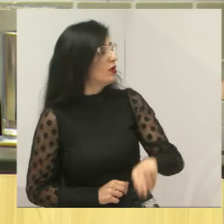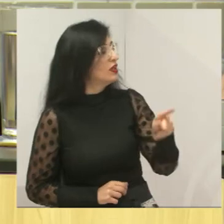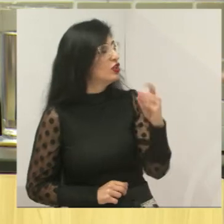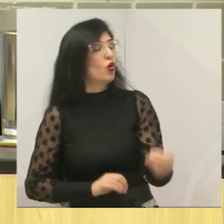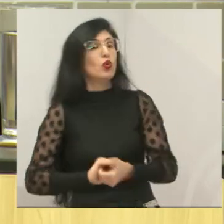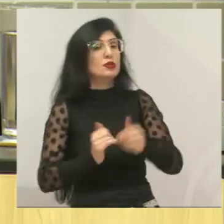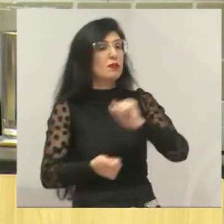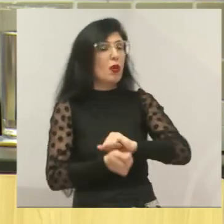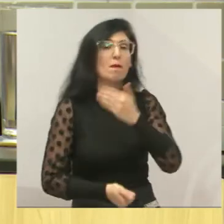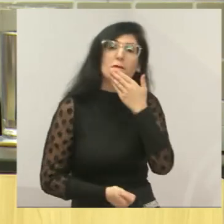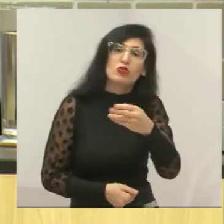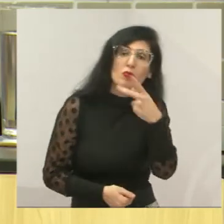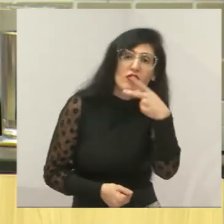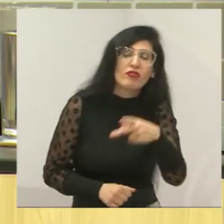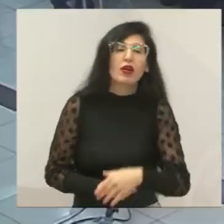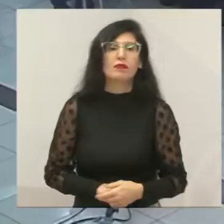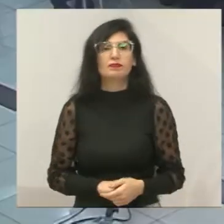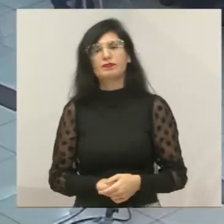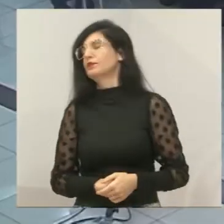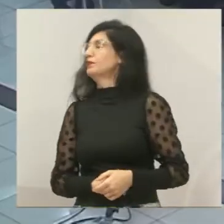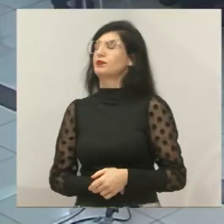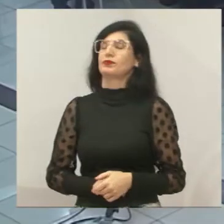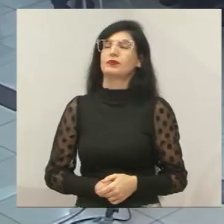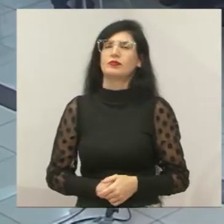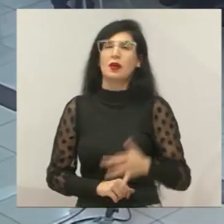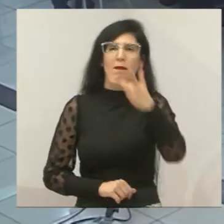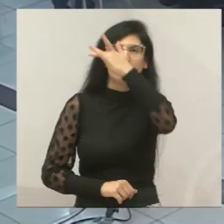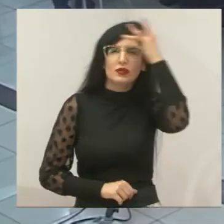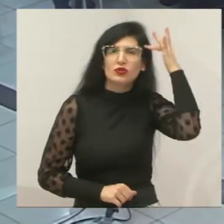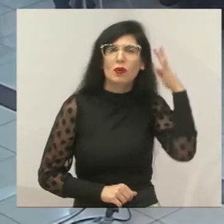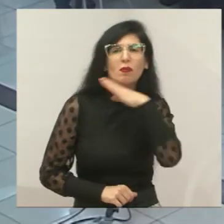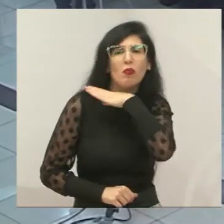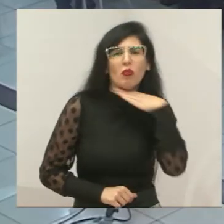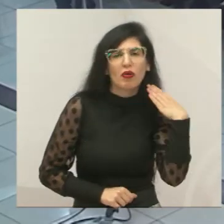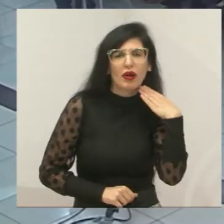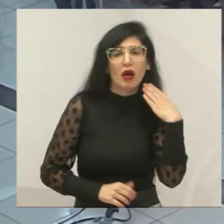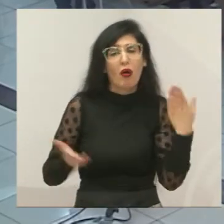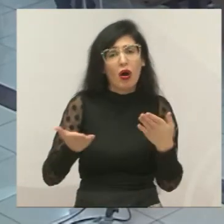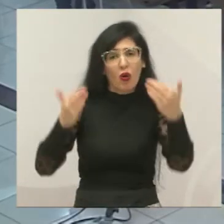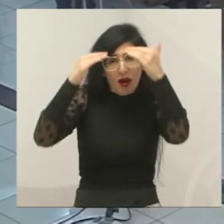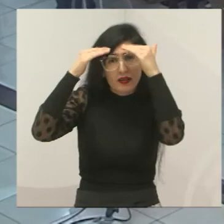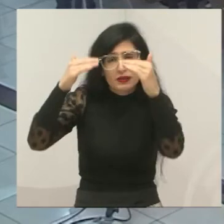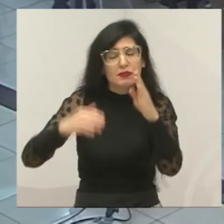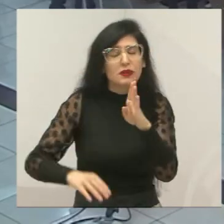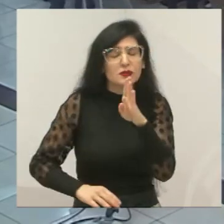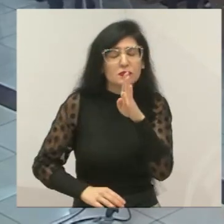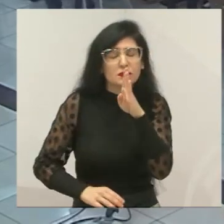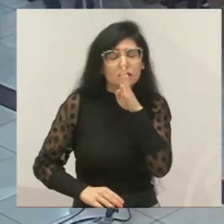Em memória dos entes queridos, convido a todos para que façamos alguns instantes de silêncio.